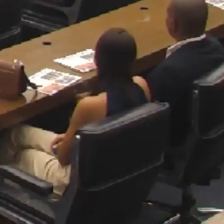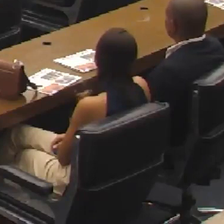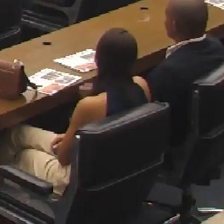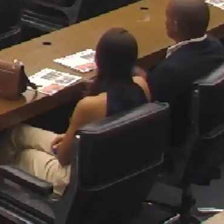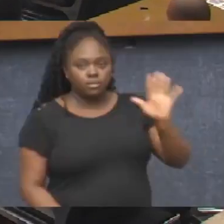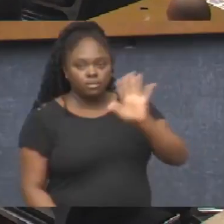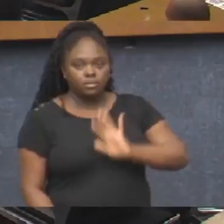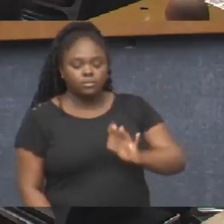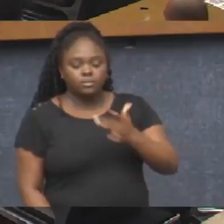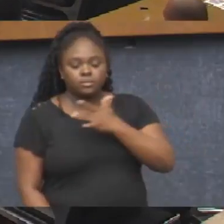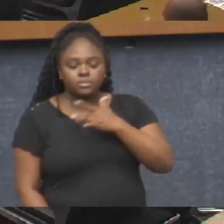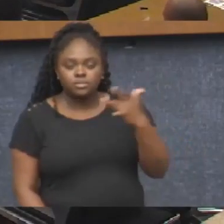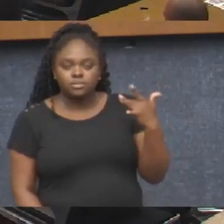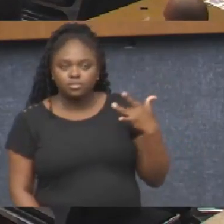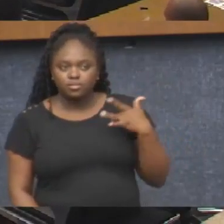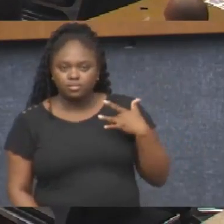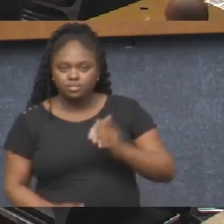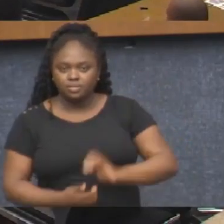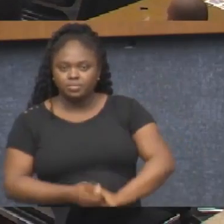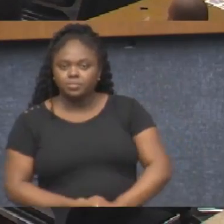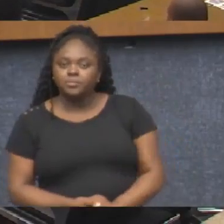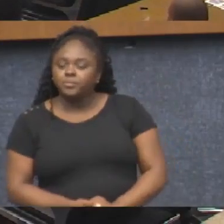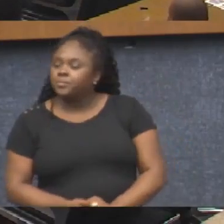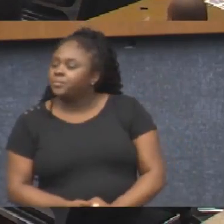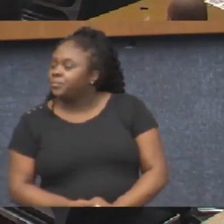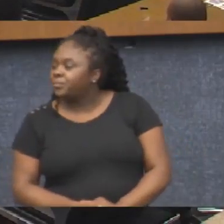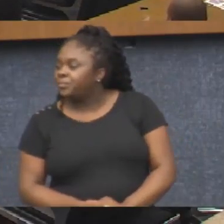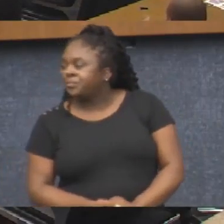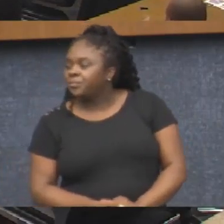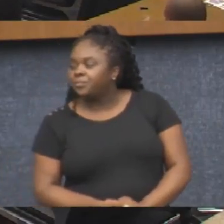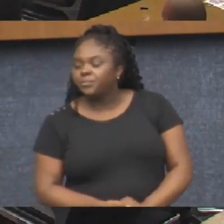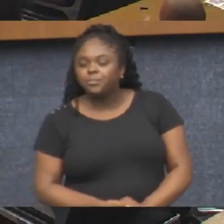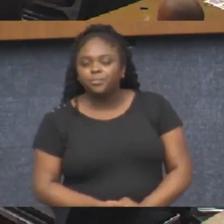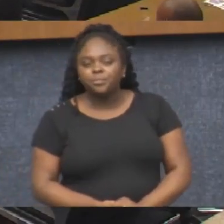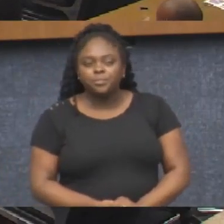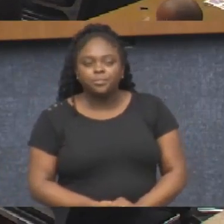Por gentileza, junte-se aos demais.